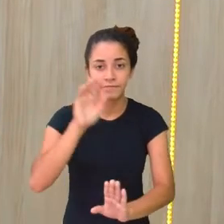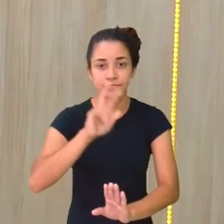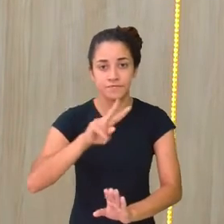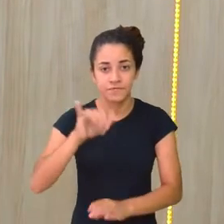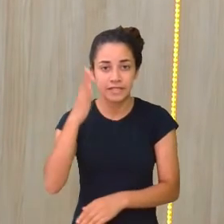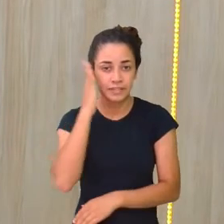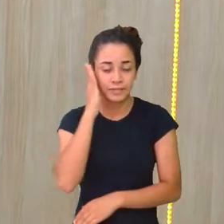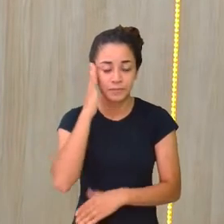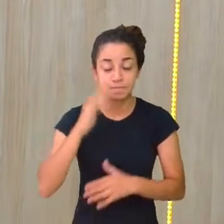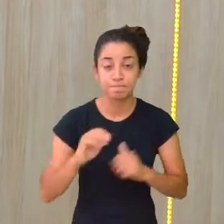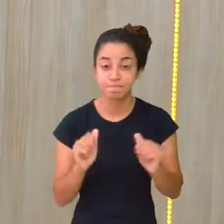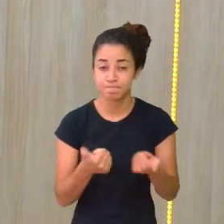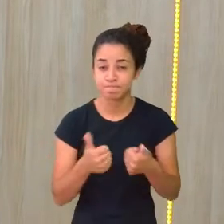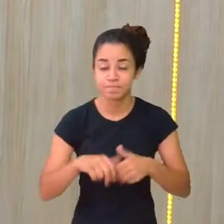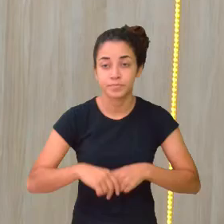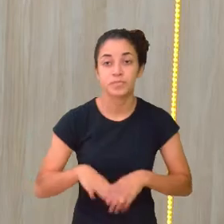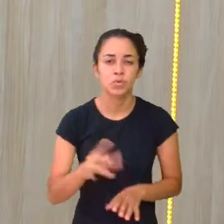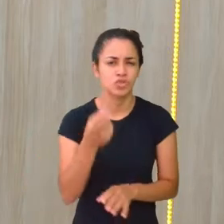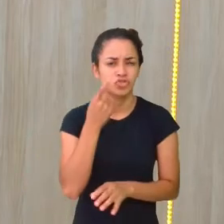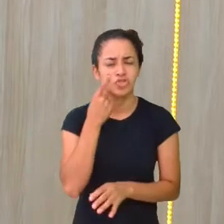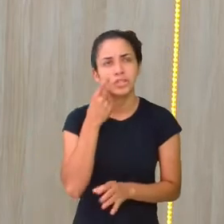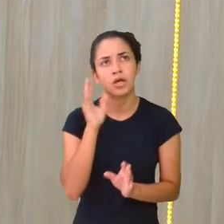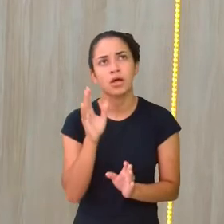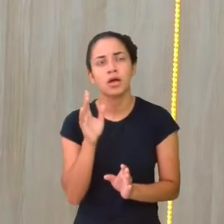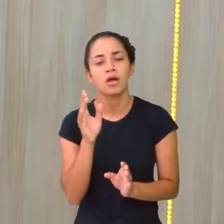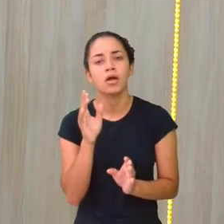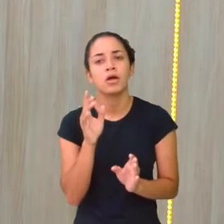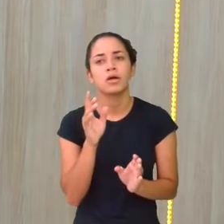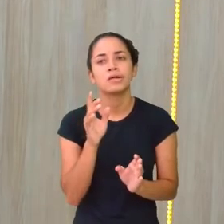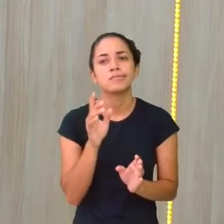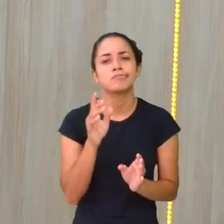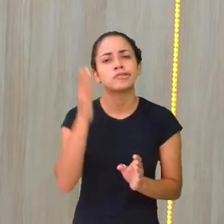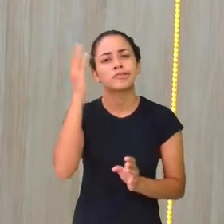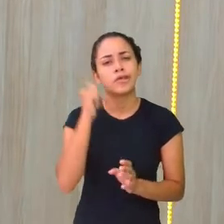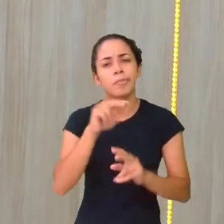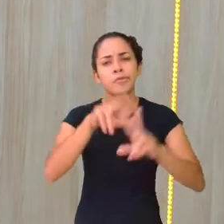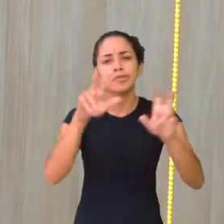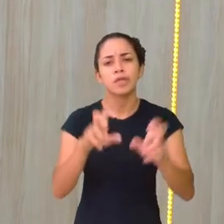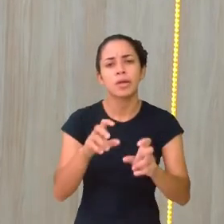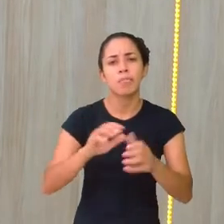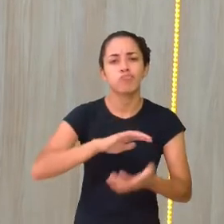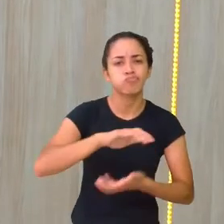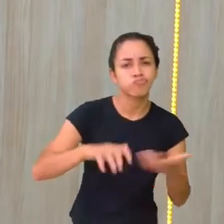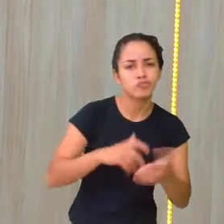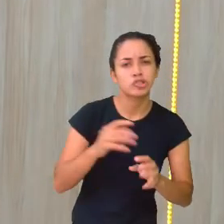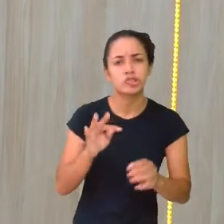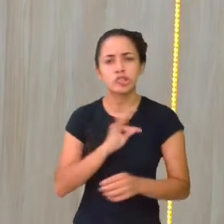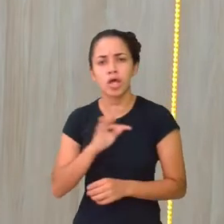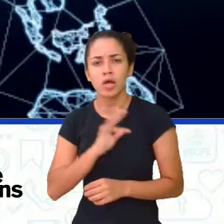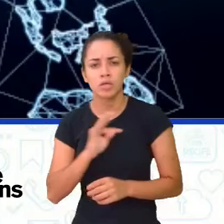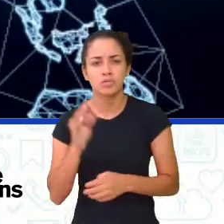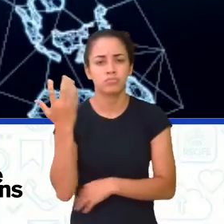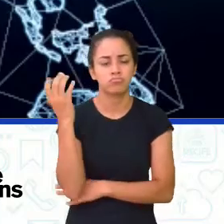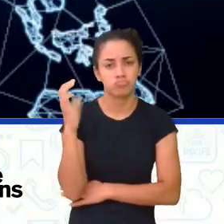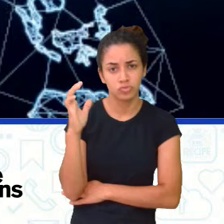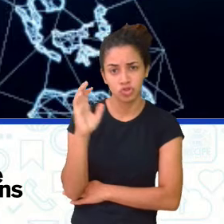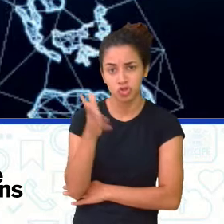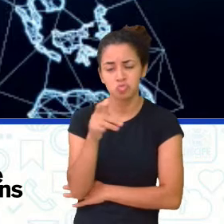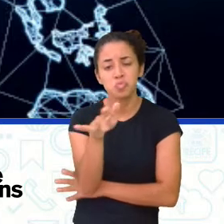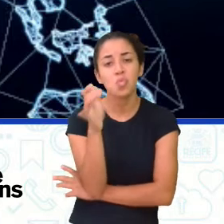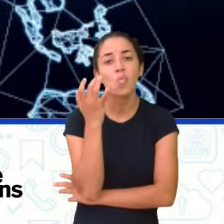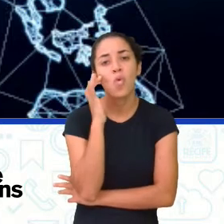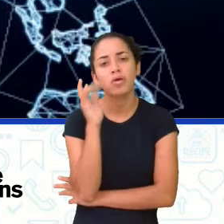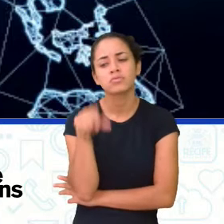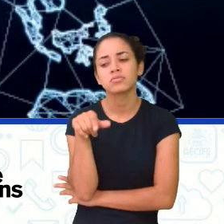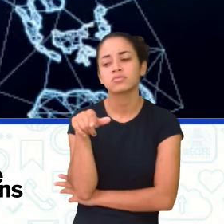pessoal? Então, ó, você já ouviu falar em revolução técnica científica? O que é que você acha